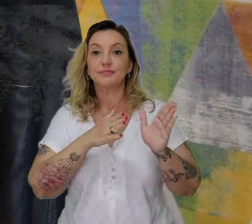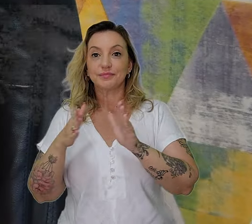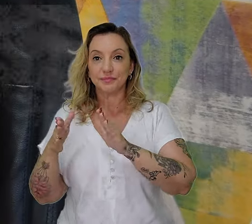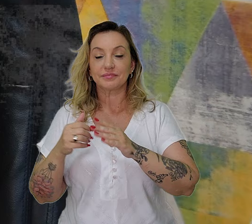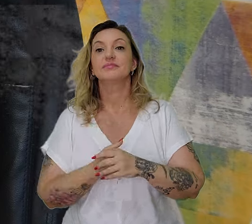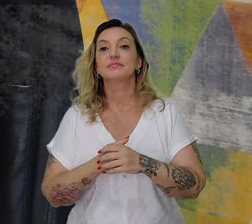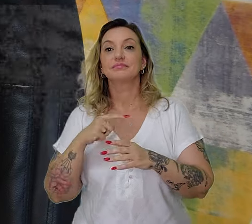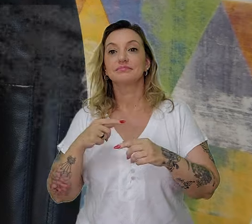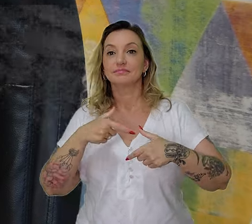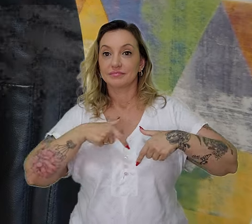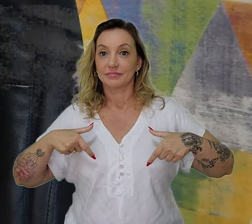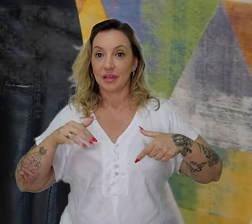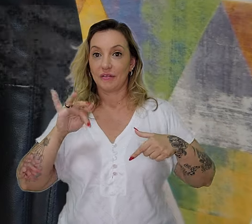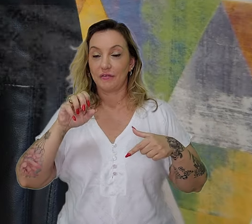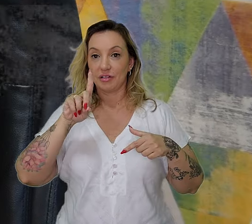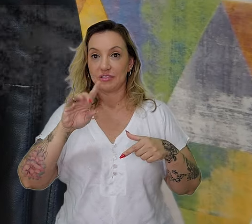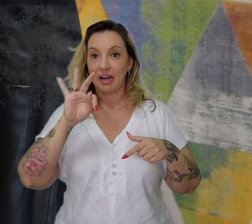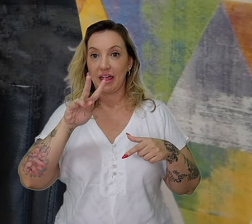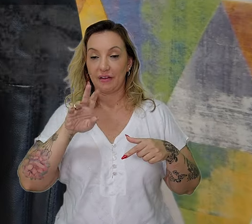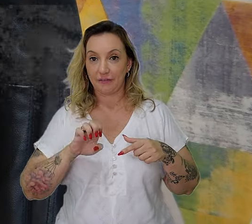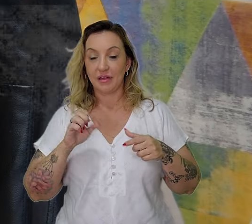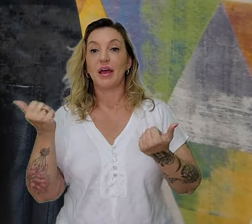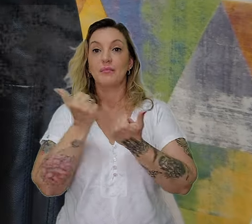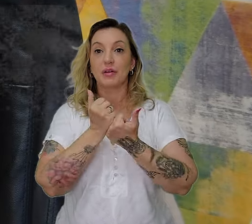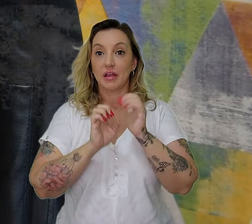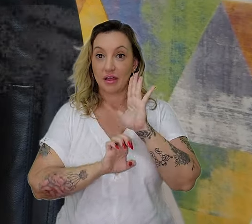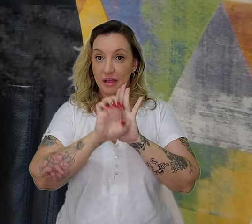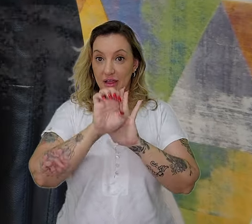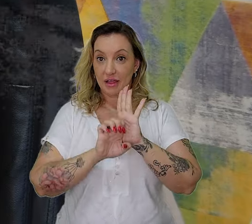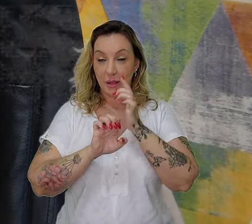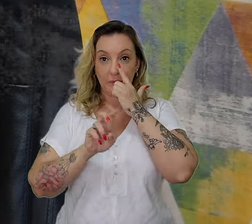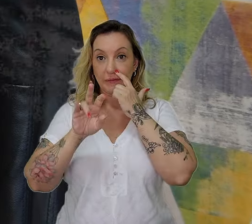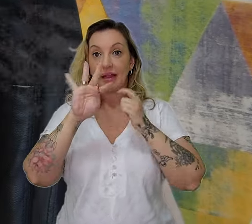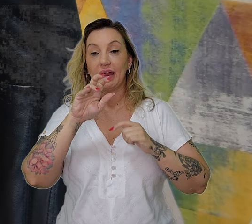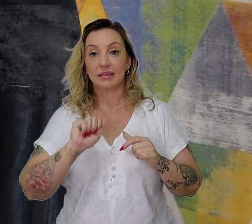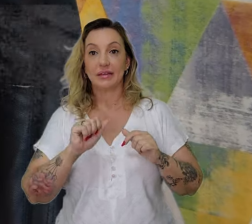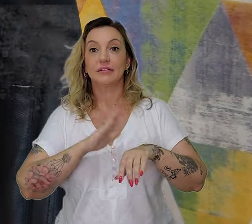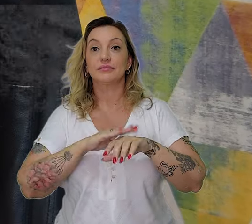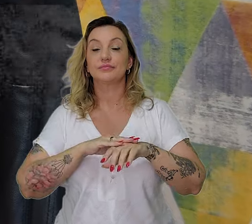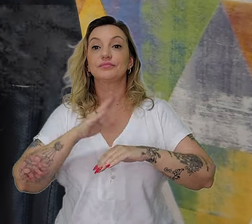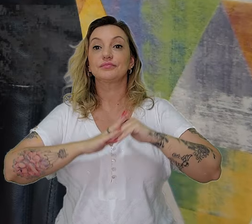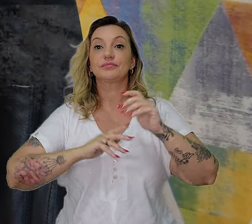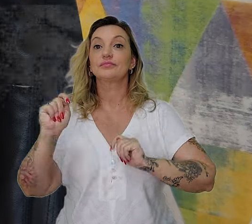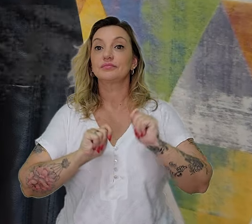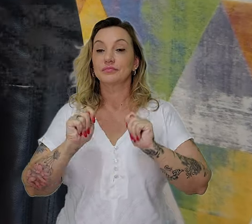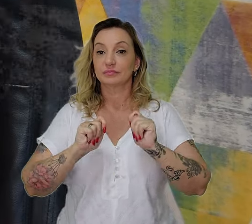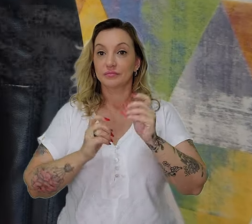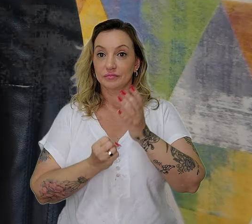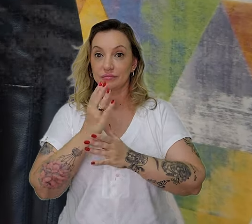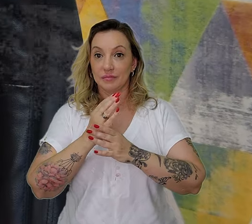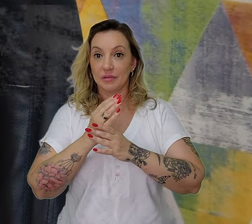do curto circuito teve patrocínio da forte leve e apoio da vilarta elevadores é uma realização do projeto profissões da economia